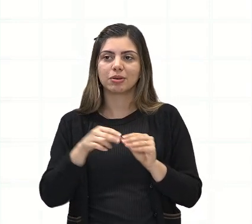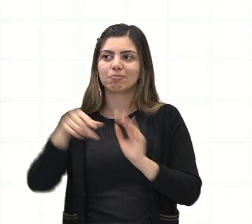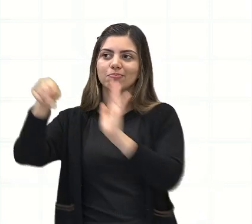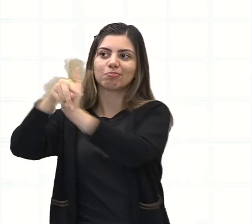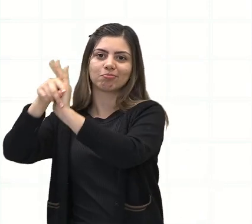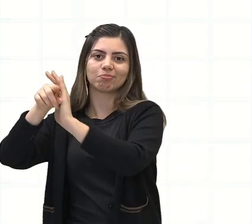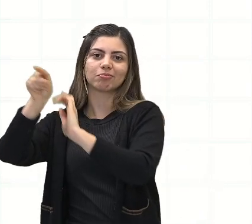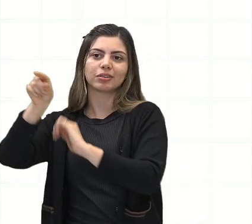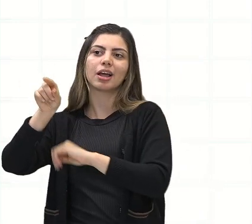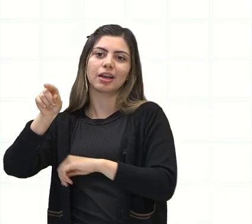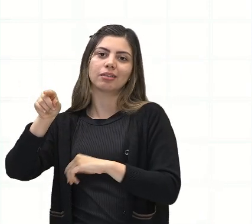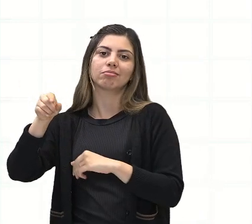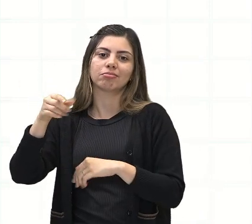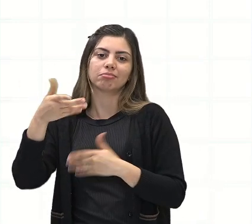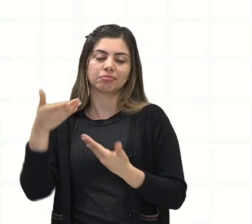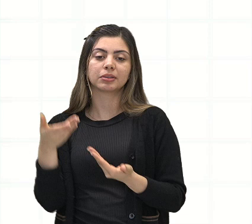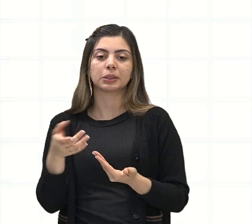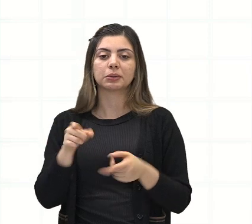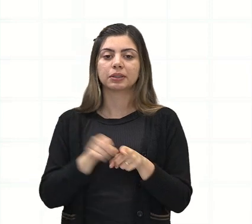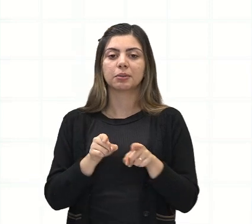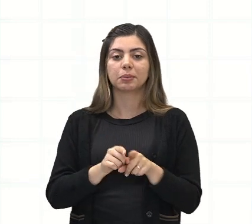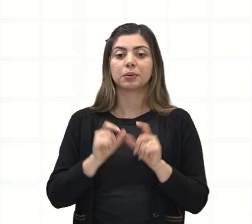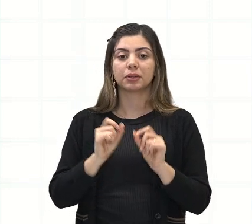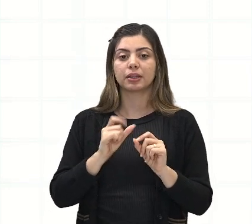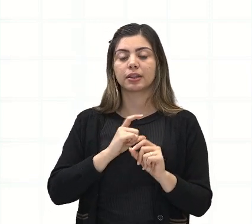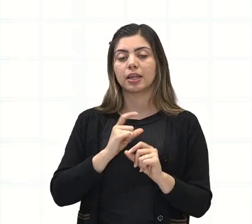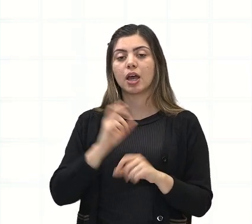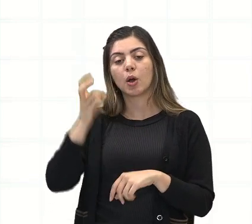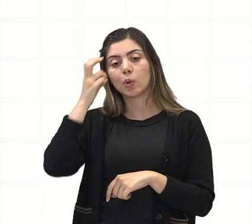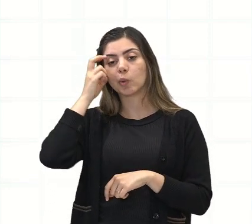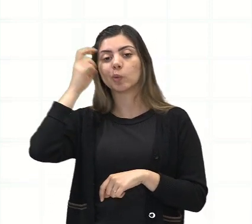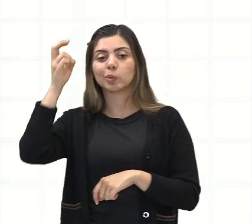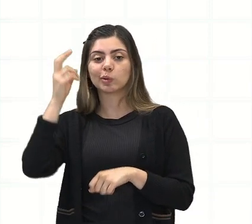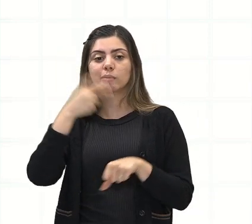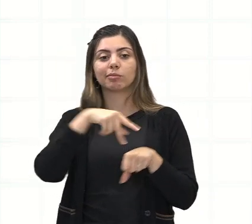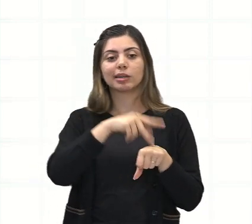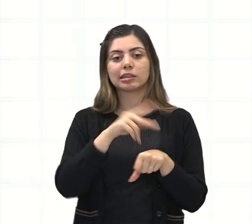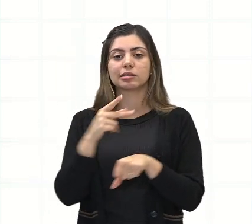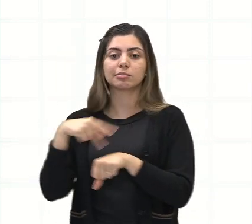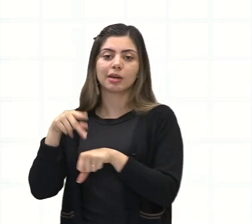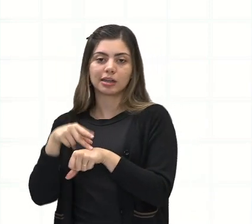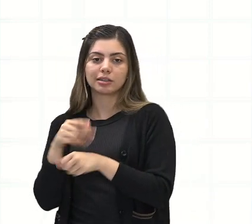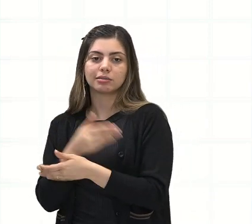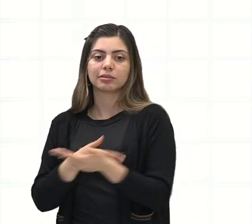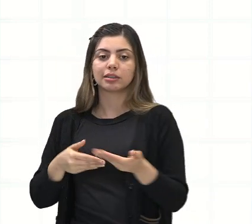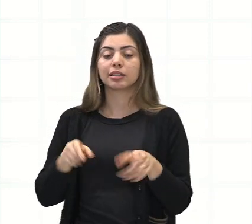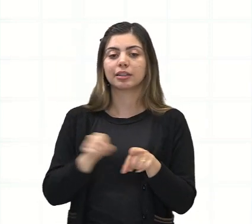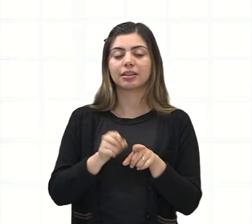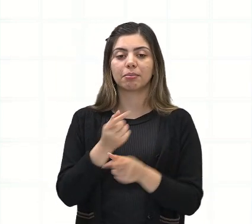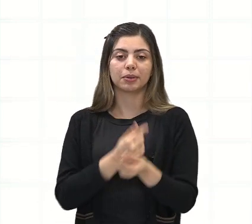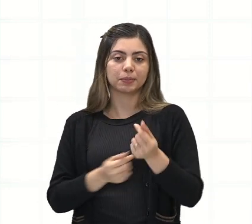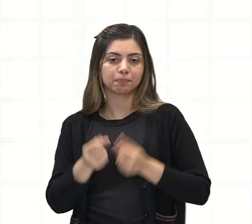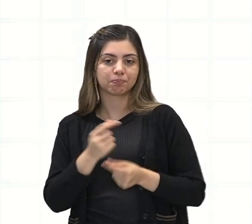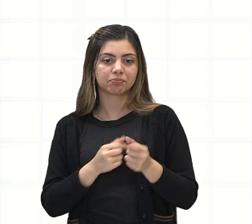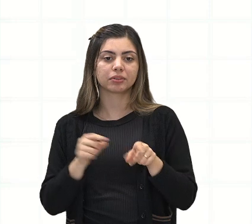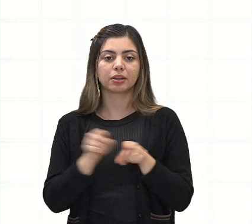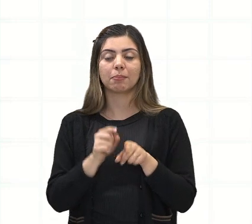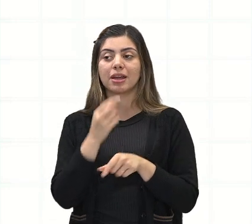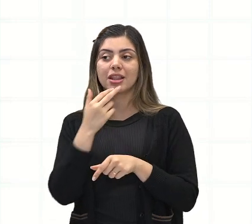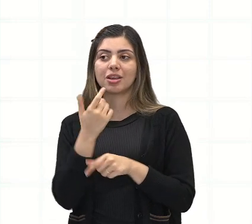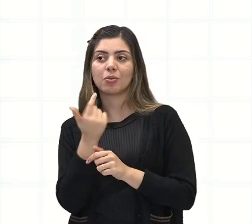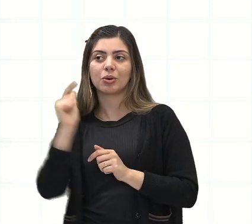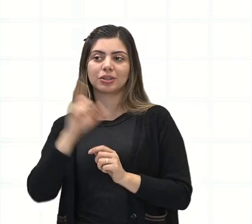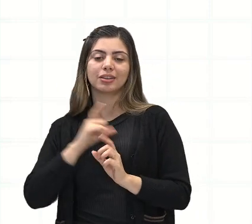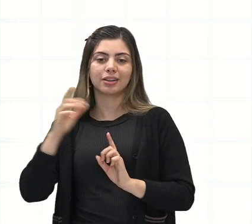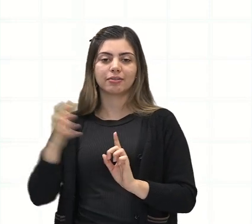culturas acabam tendo algum contato, não é verdade? Comércio internacional e influência de outras línguas. Quando